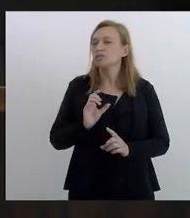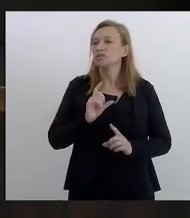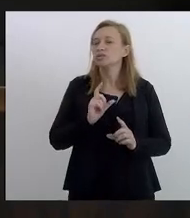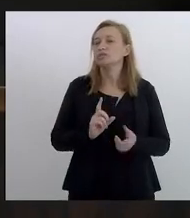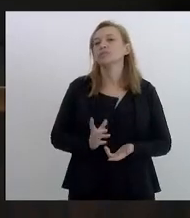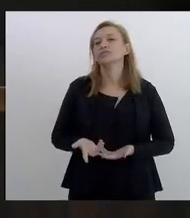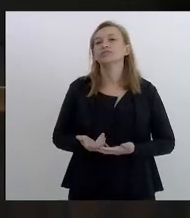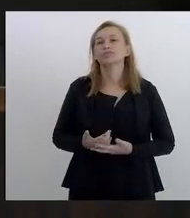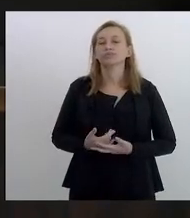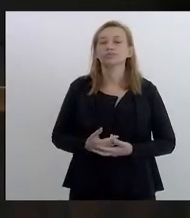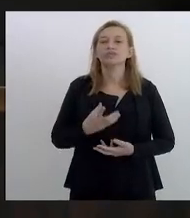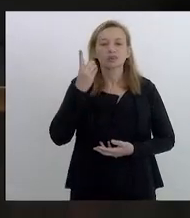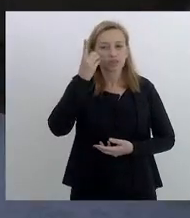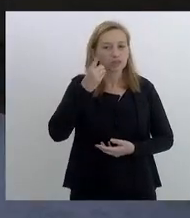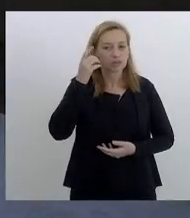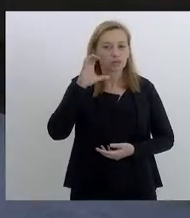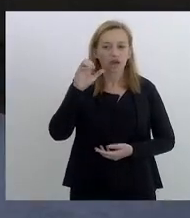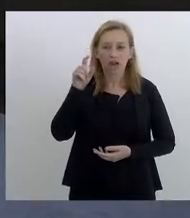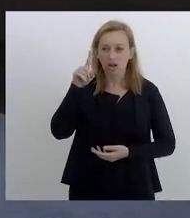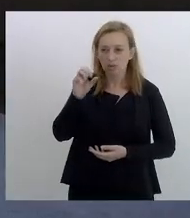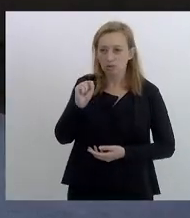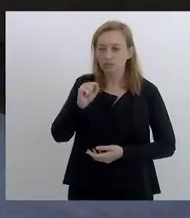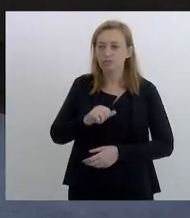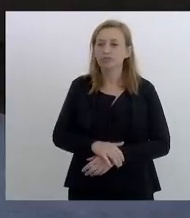Carlos Augusto.